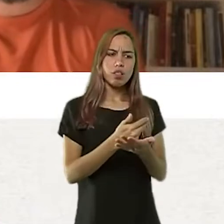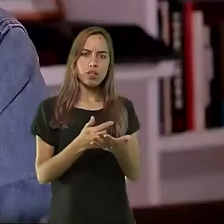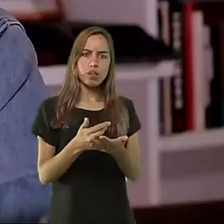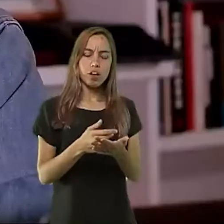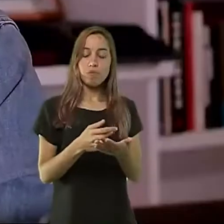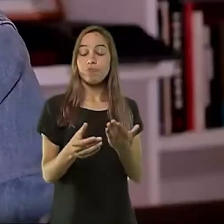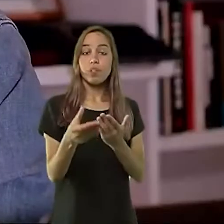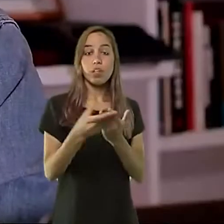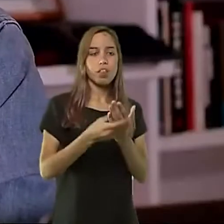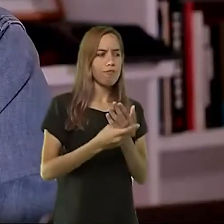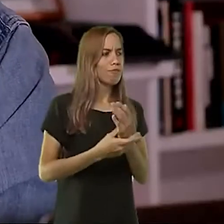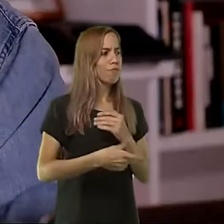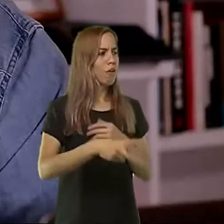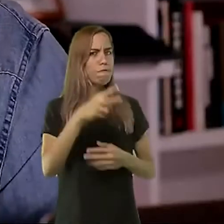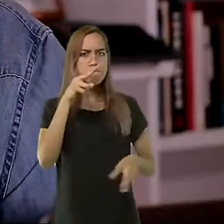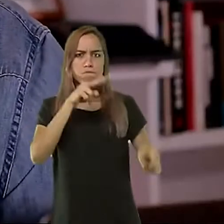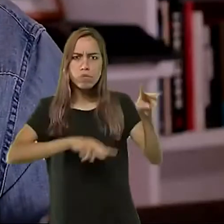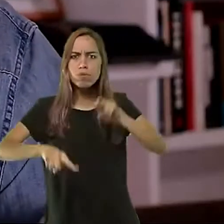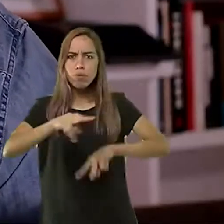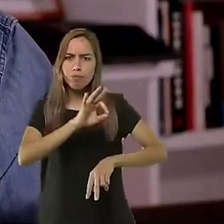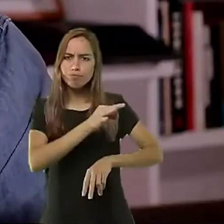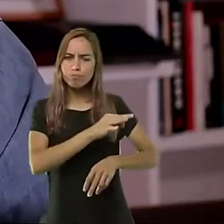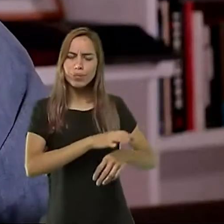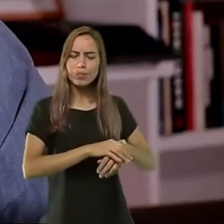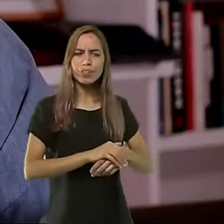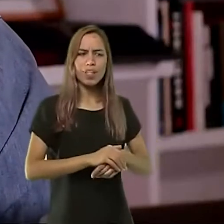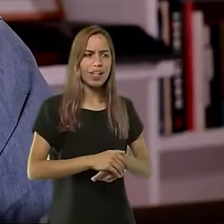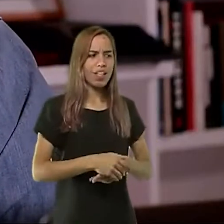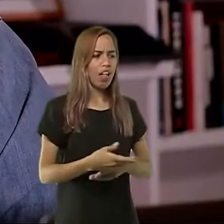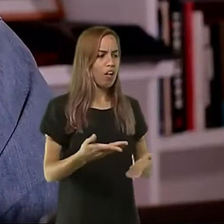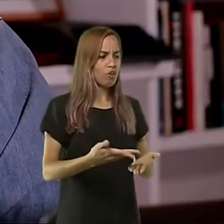interessante também porque é uma tendência moderna,